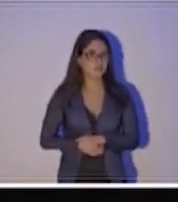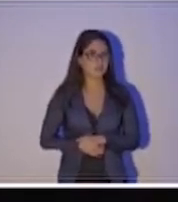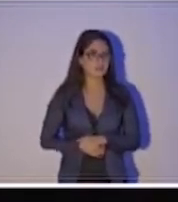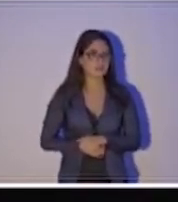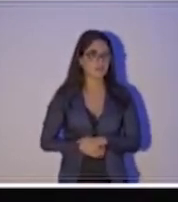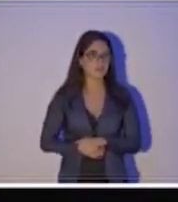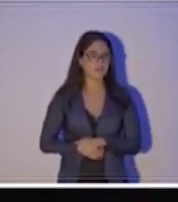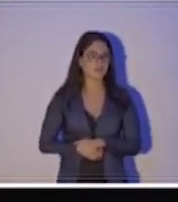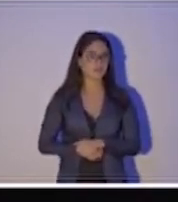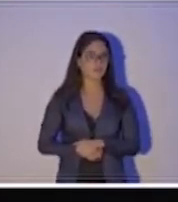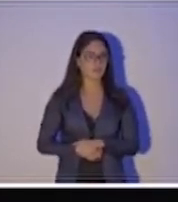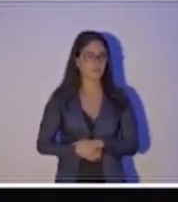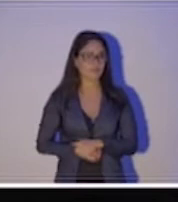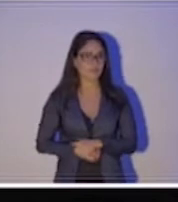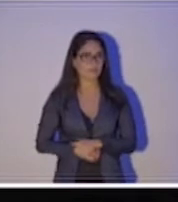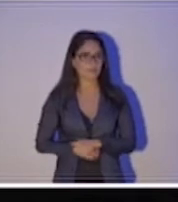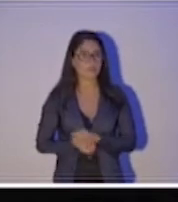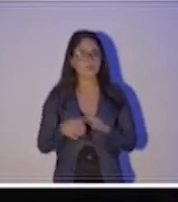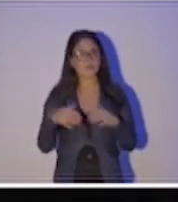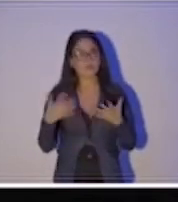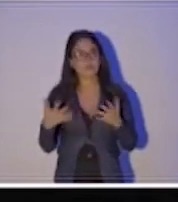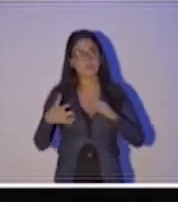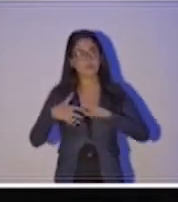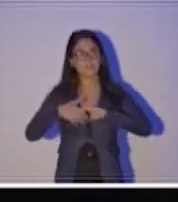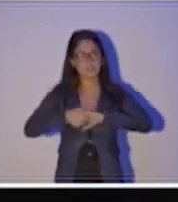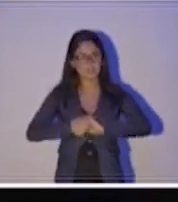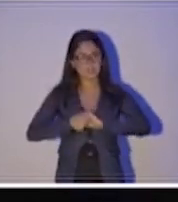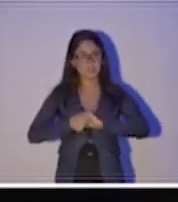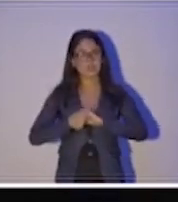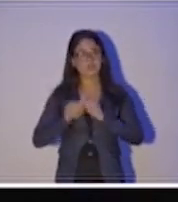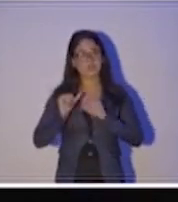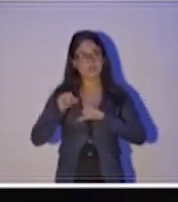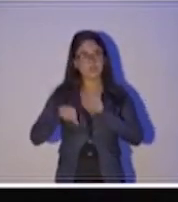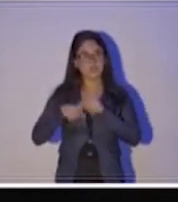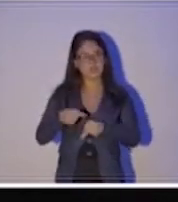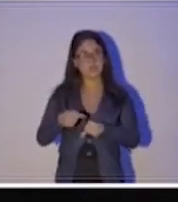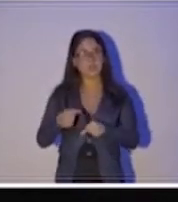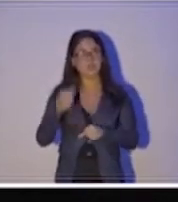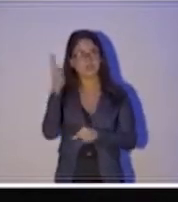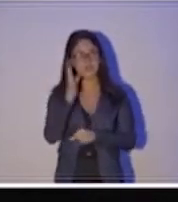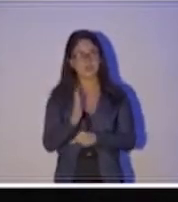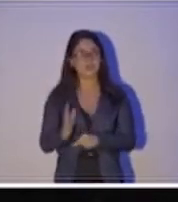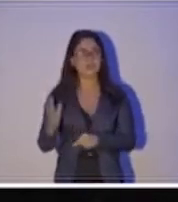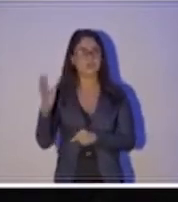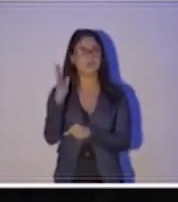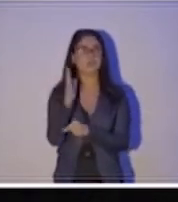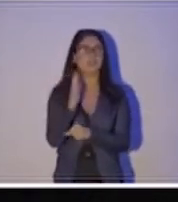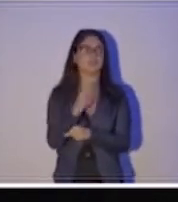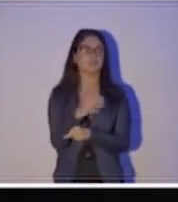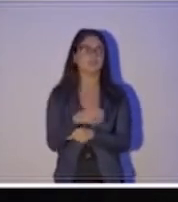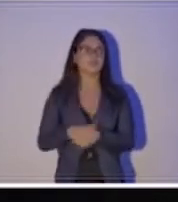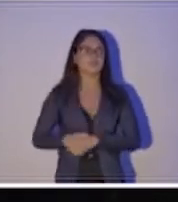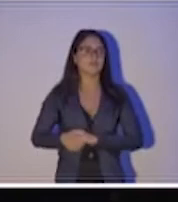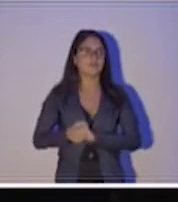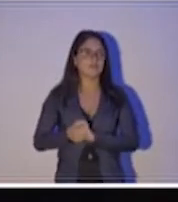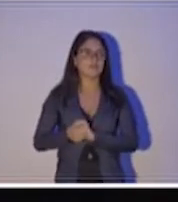bom. E é aquilo, ninguém solta a mão de ninguém. Vamos transformar a educação no Brasil.